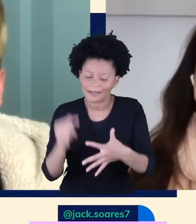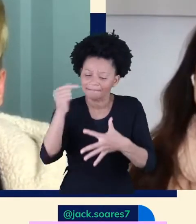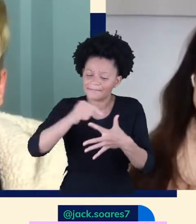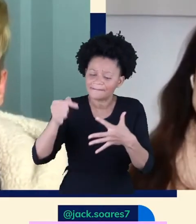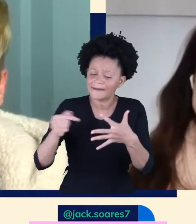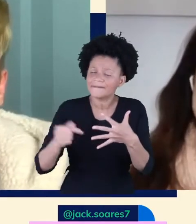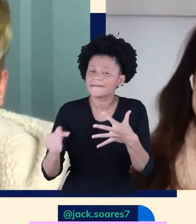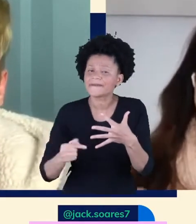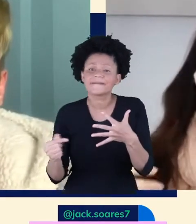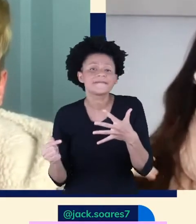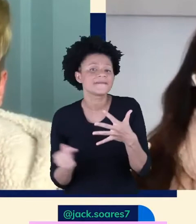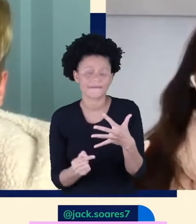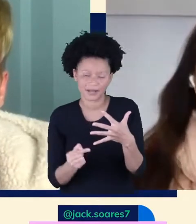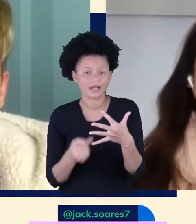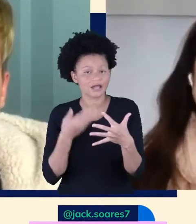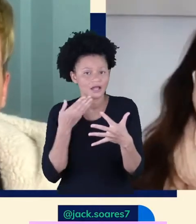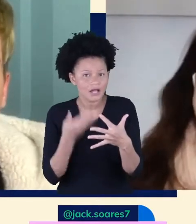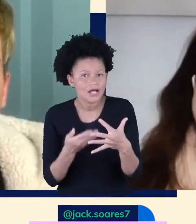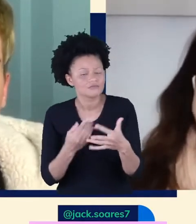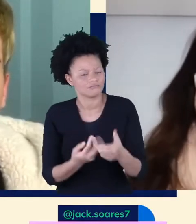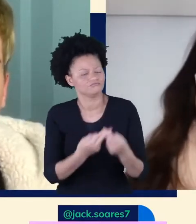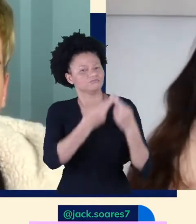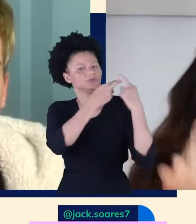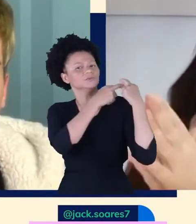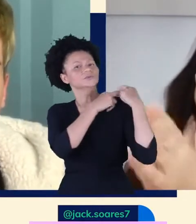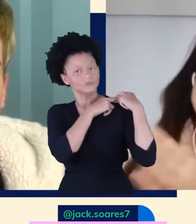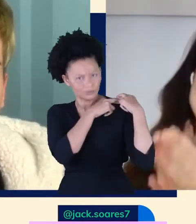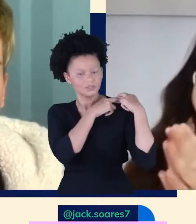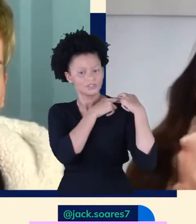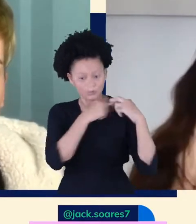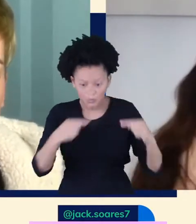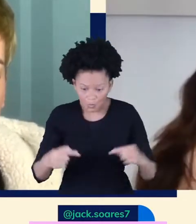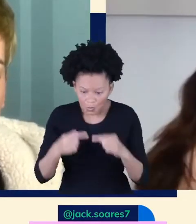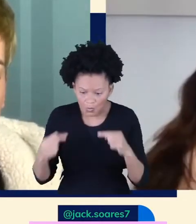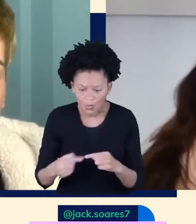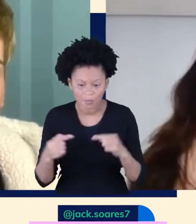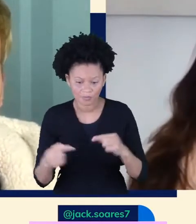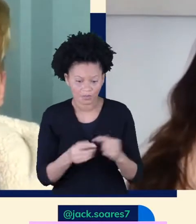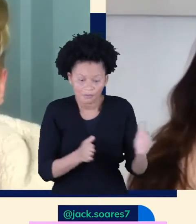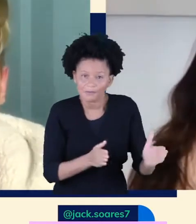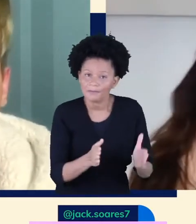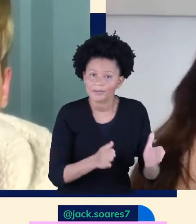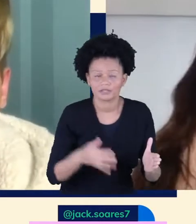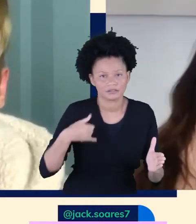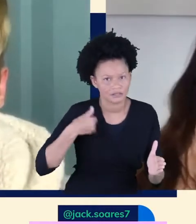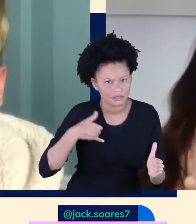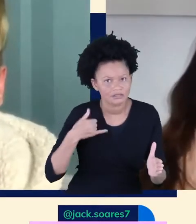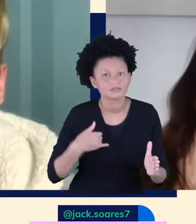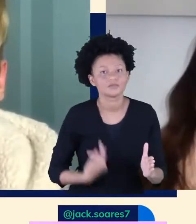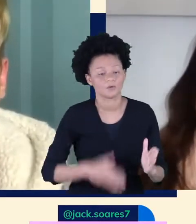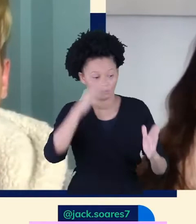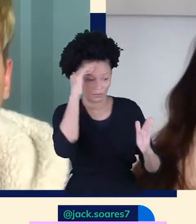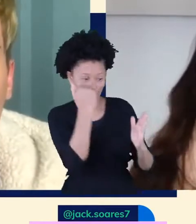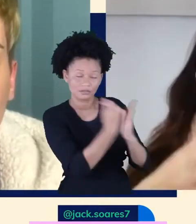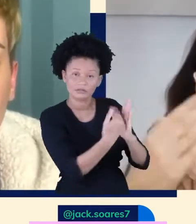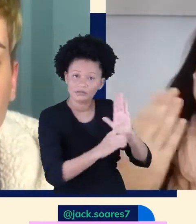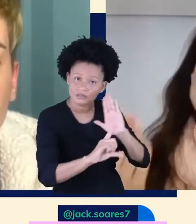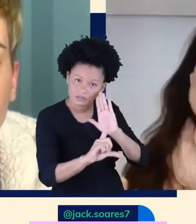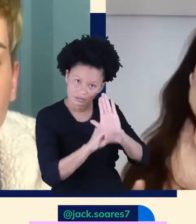essas informações de forma responsável e adequada à faixa etária, seguindo a nossa